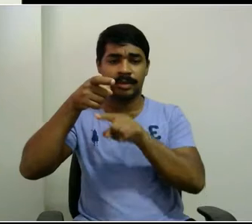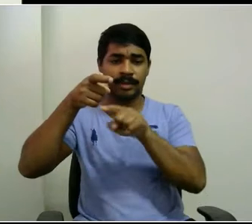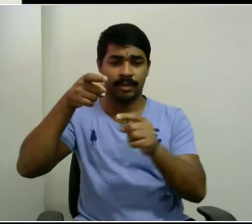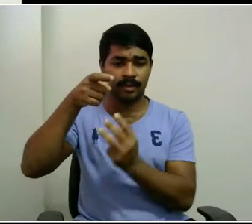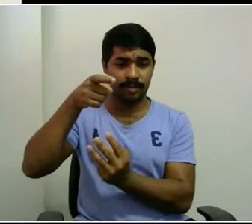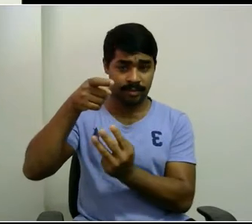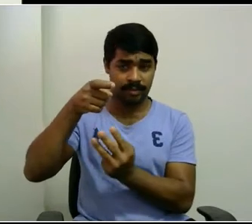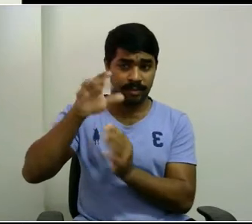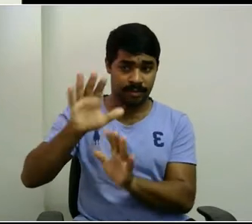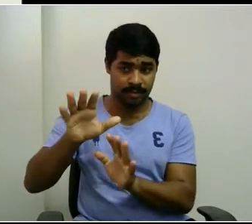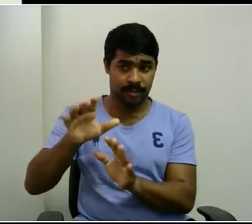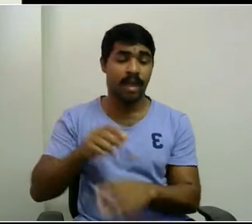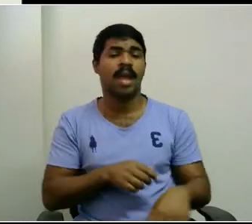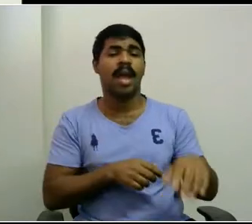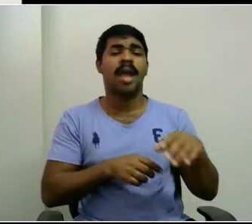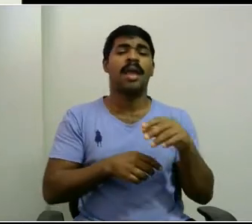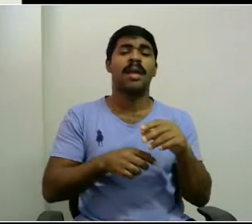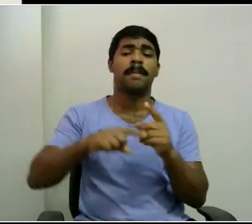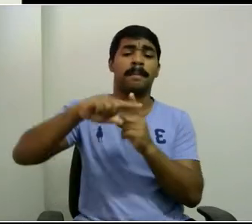menor, passo 2 para cá, ó,